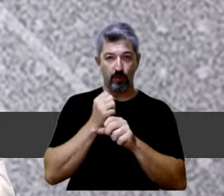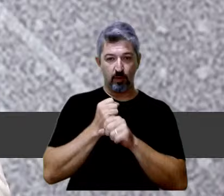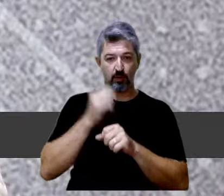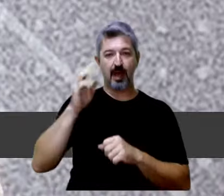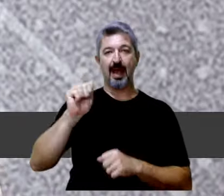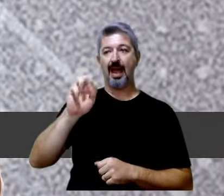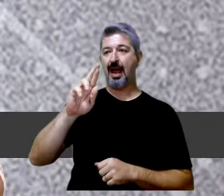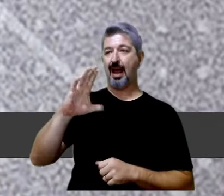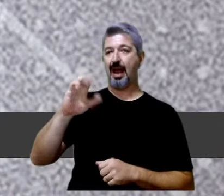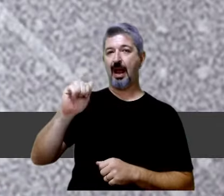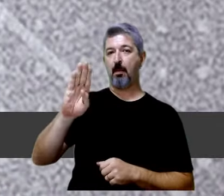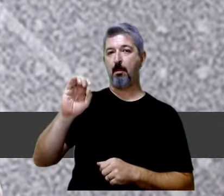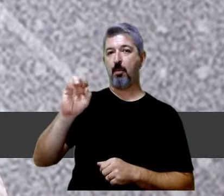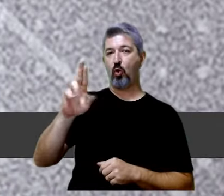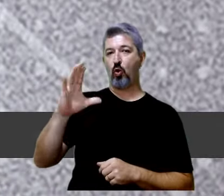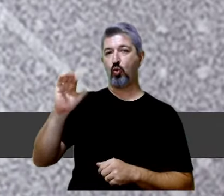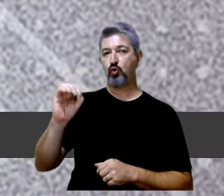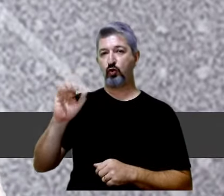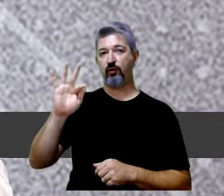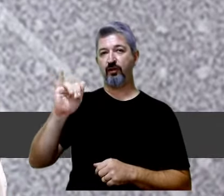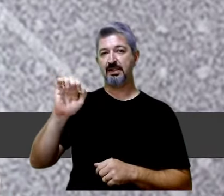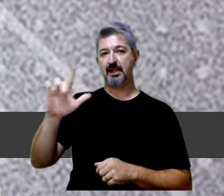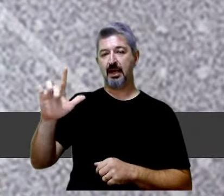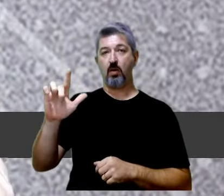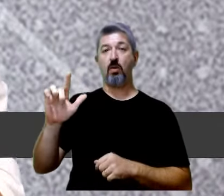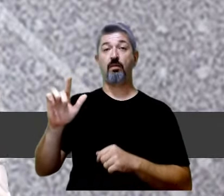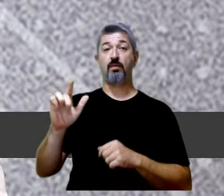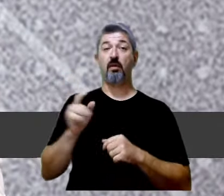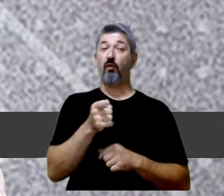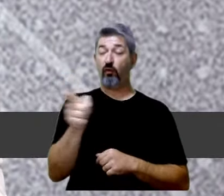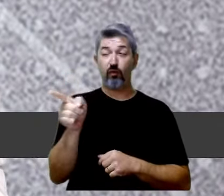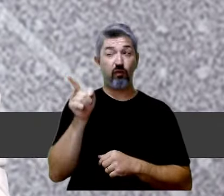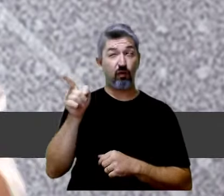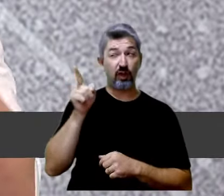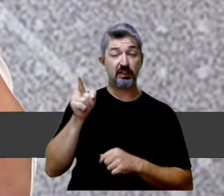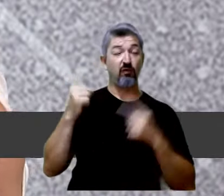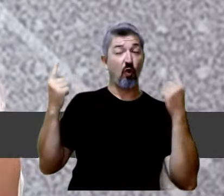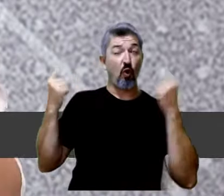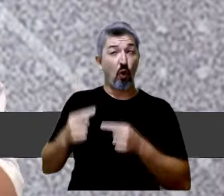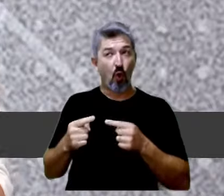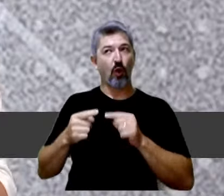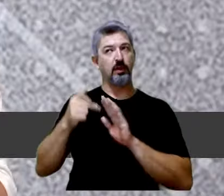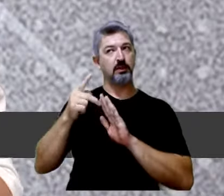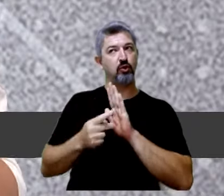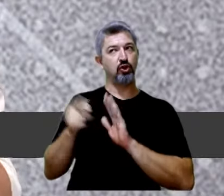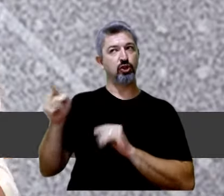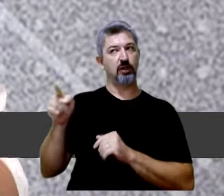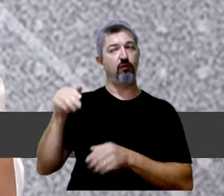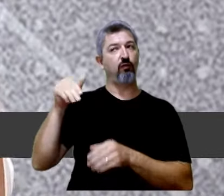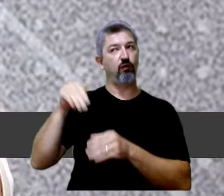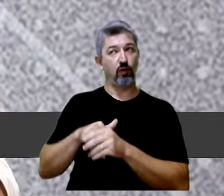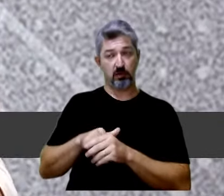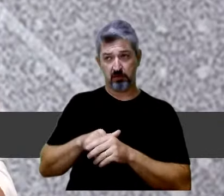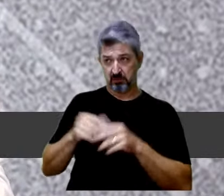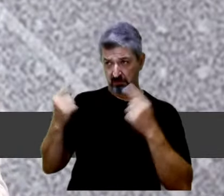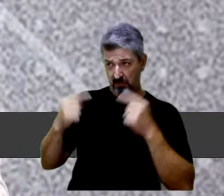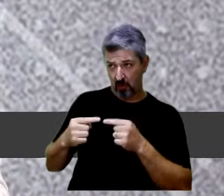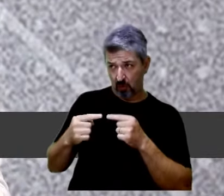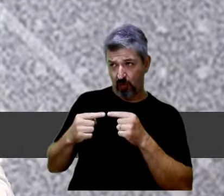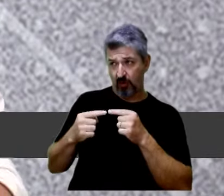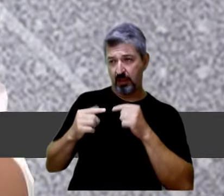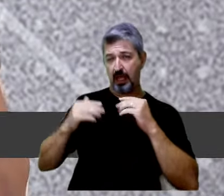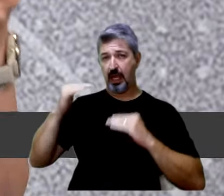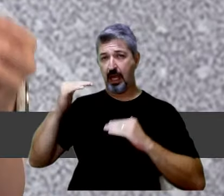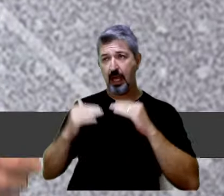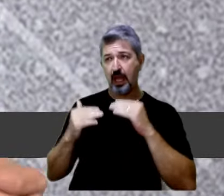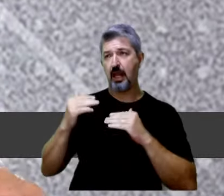Você foi um dos pouquíssimos deputados do congresso que votou Contra esse projeto se você é contra o projeto de Equilíbrio das contas